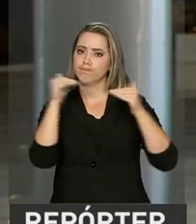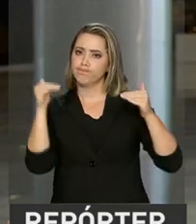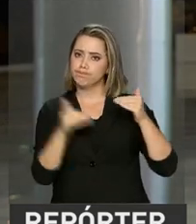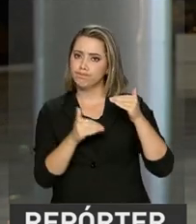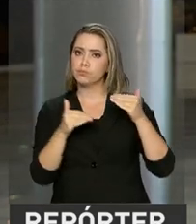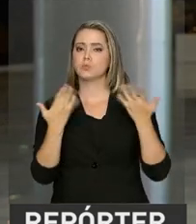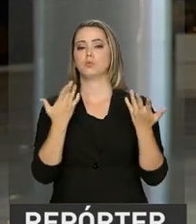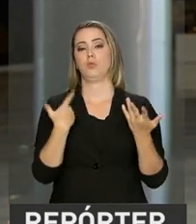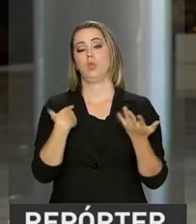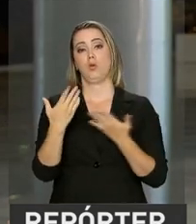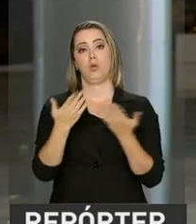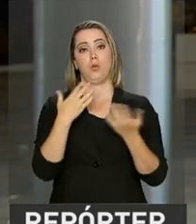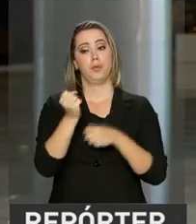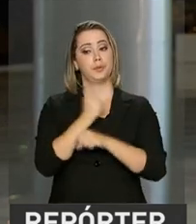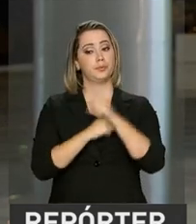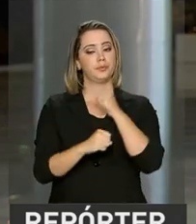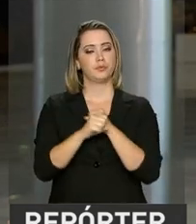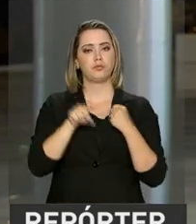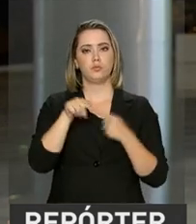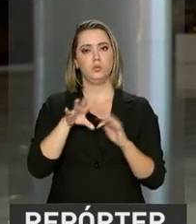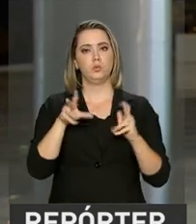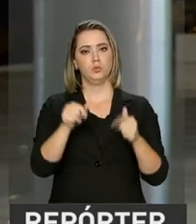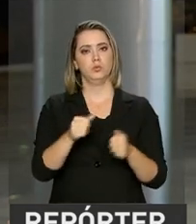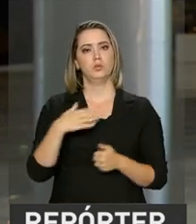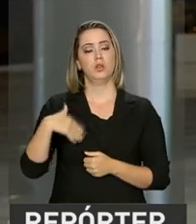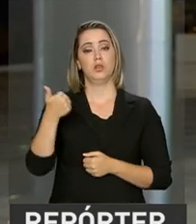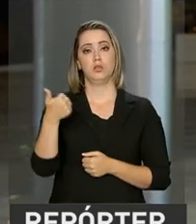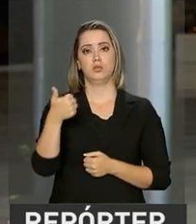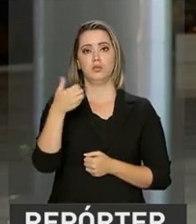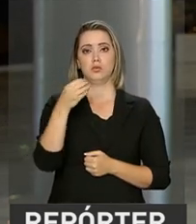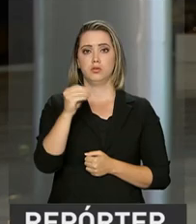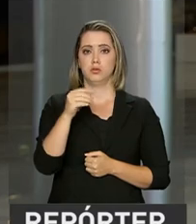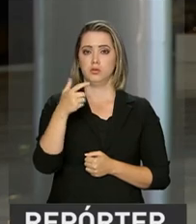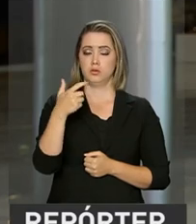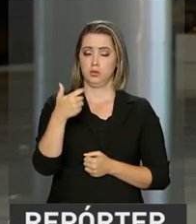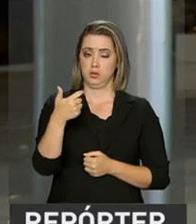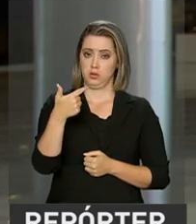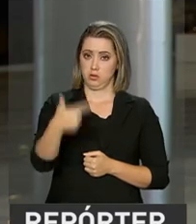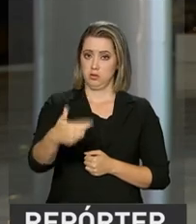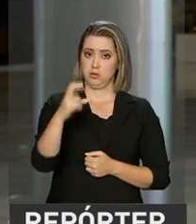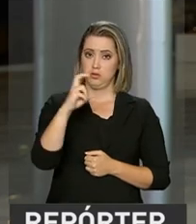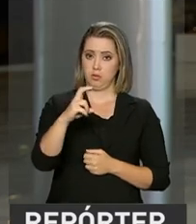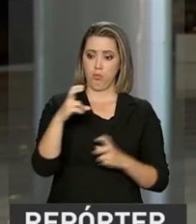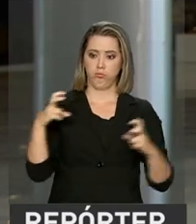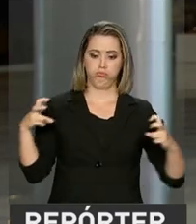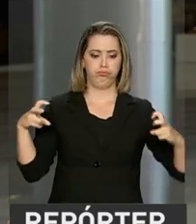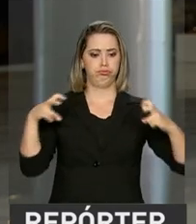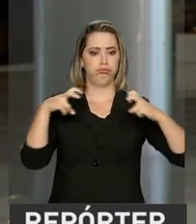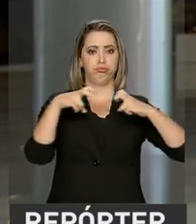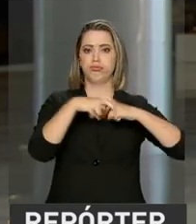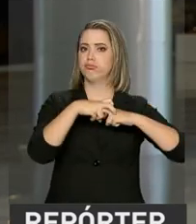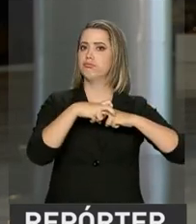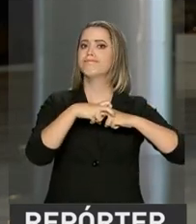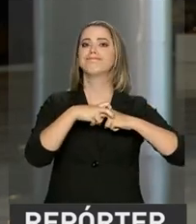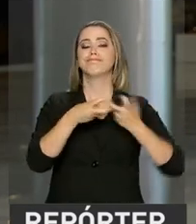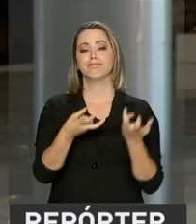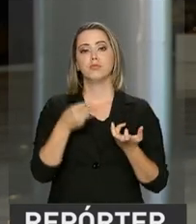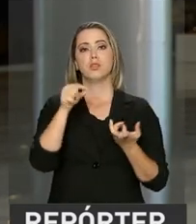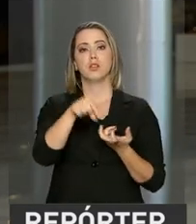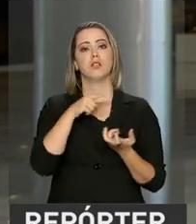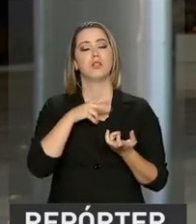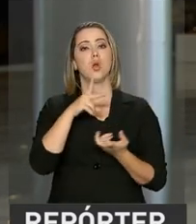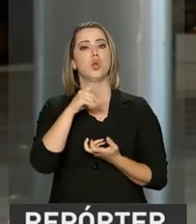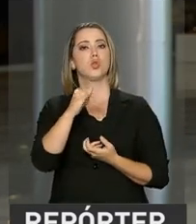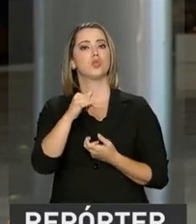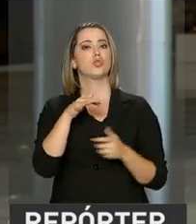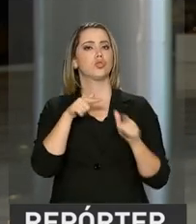ao feriadão do ano passado. Ao todo, foram 1.025 acidentes durante os 4 dias da Operação Dia do